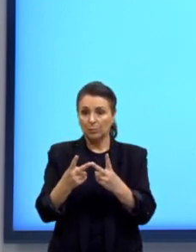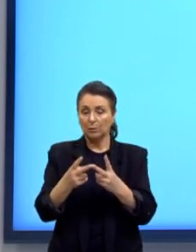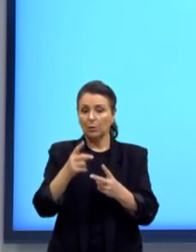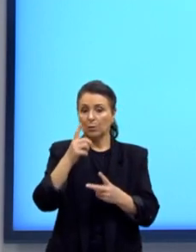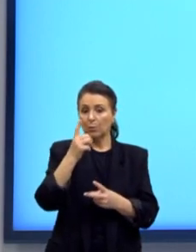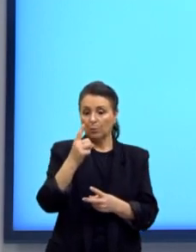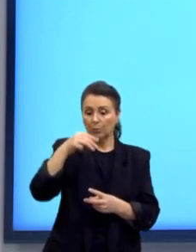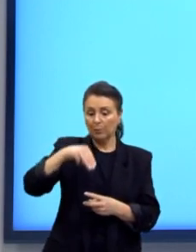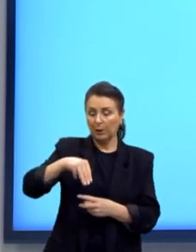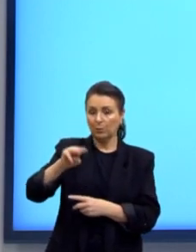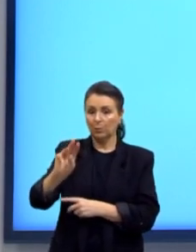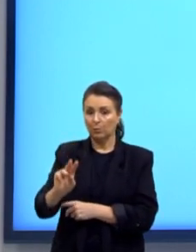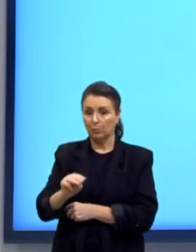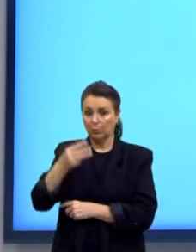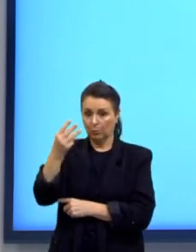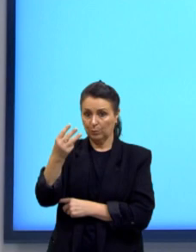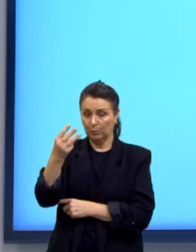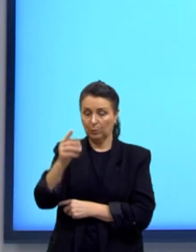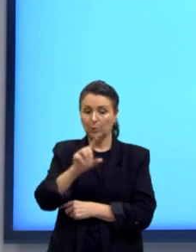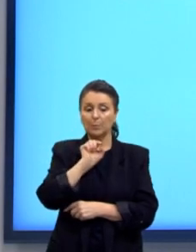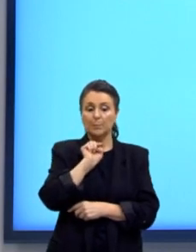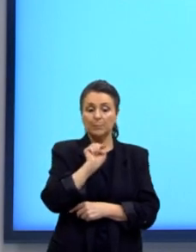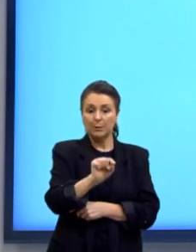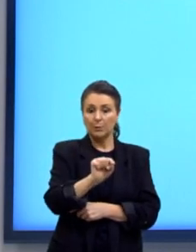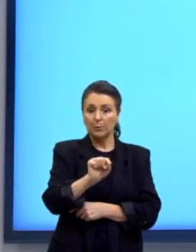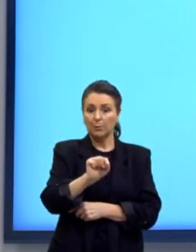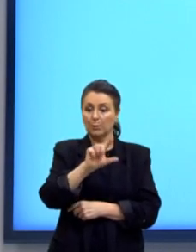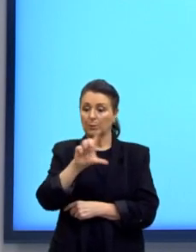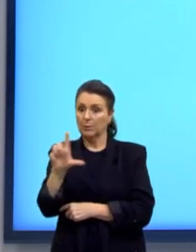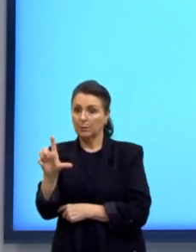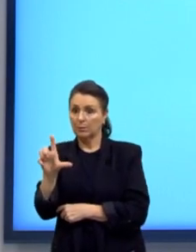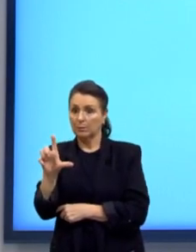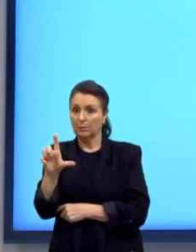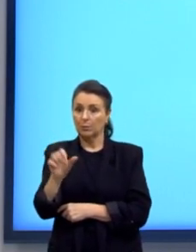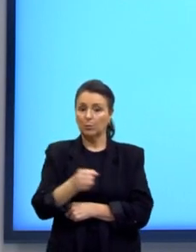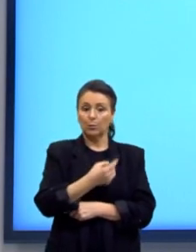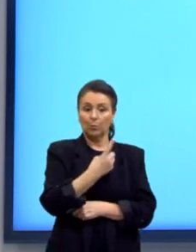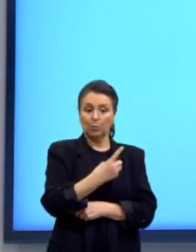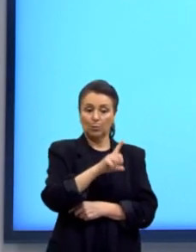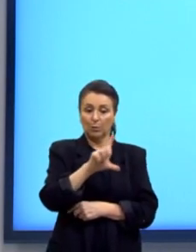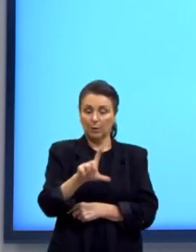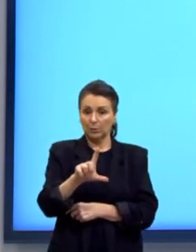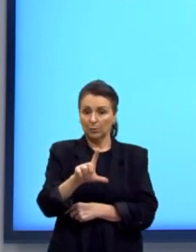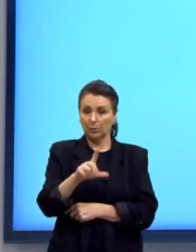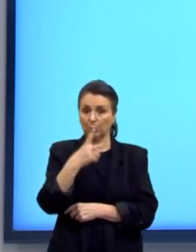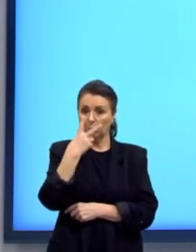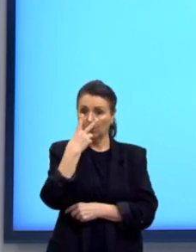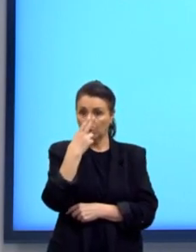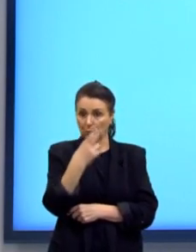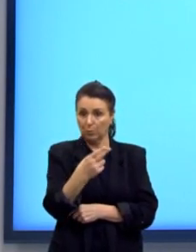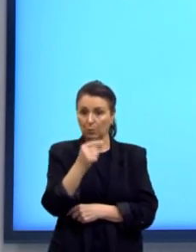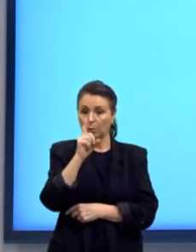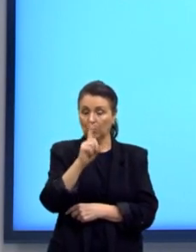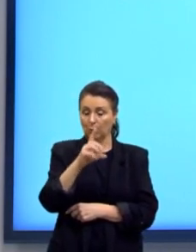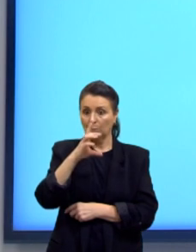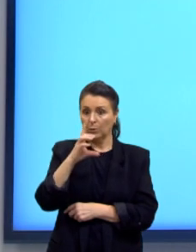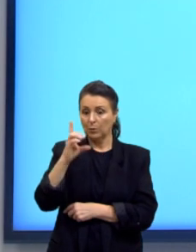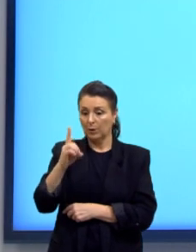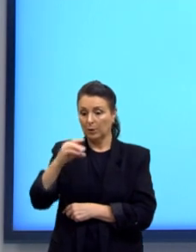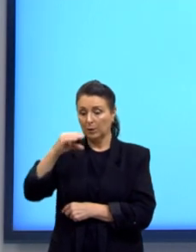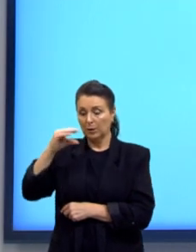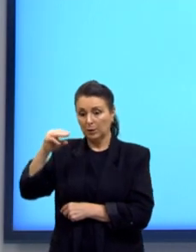que 1 metro cúbico é igual a 1000 litros ou ainda que um litro é igual a um decímetro